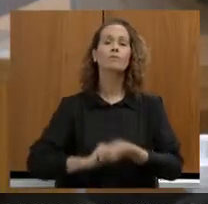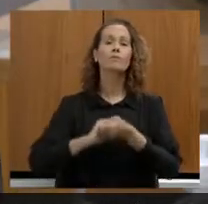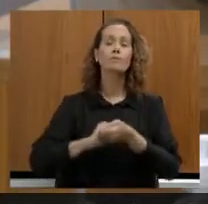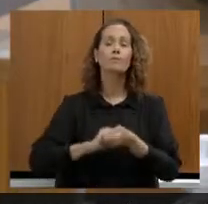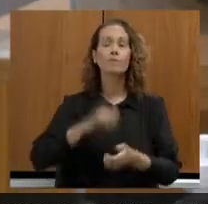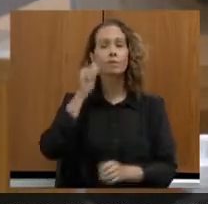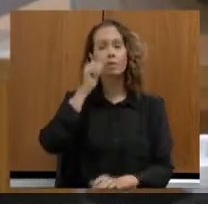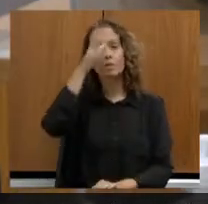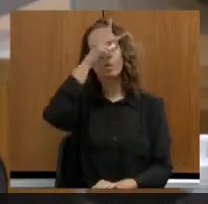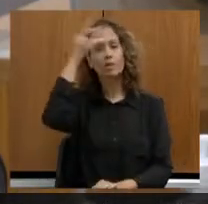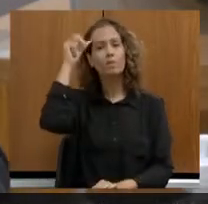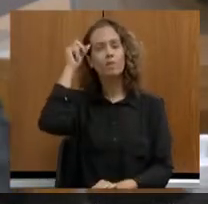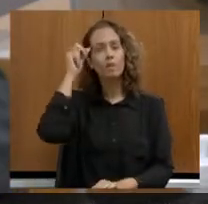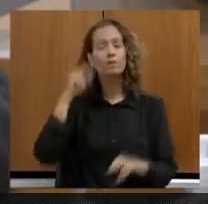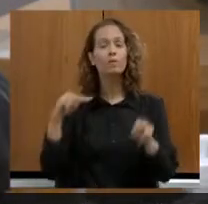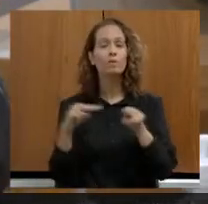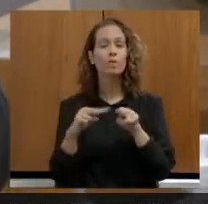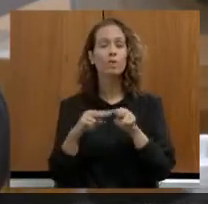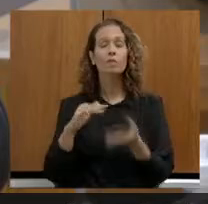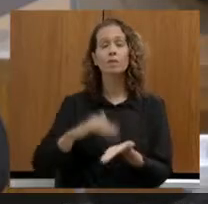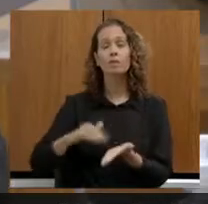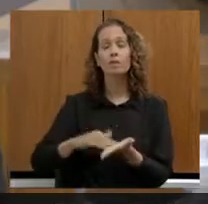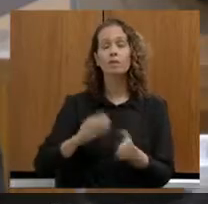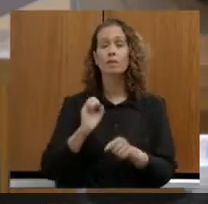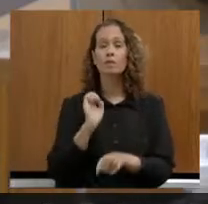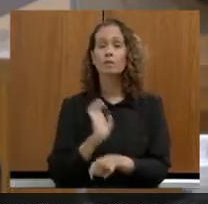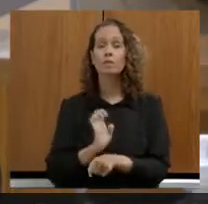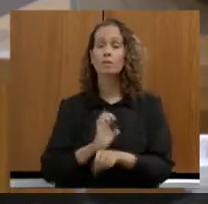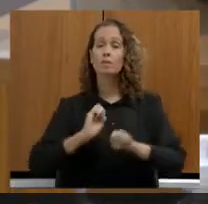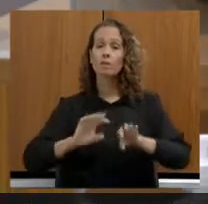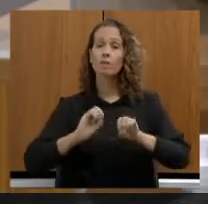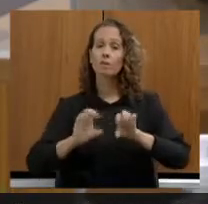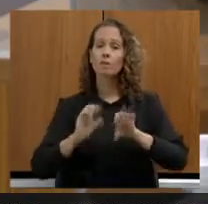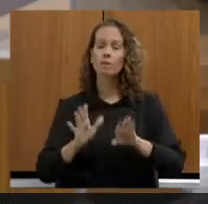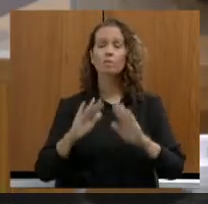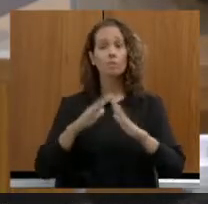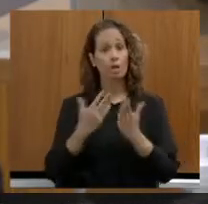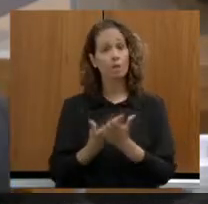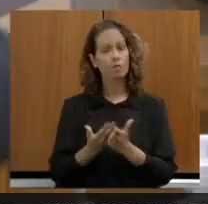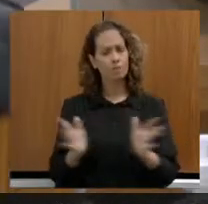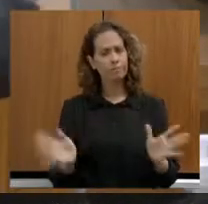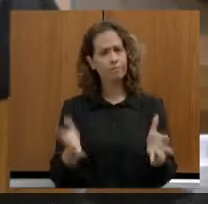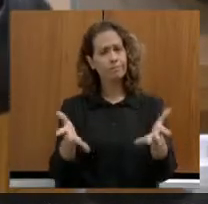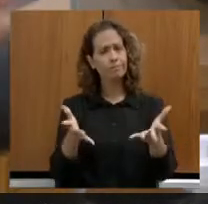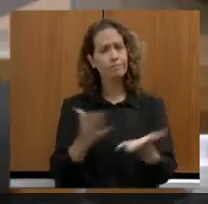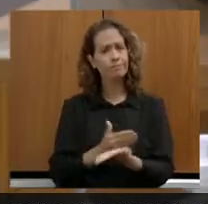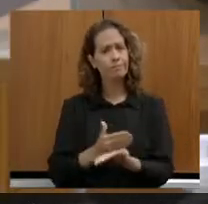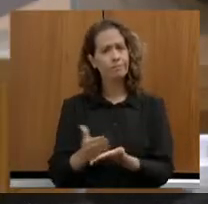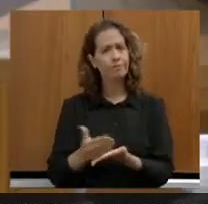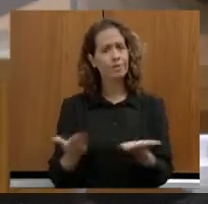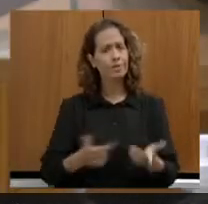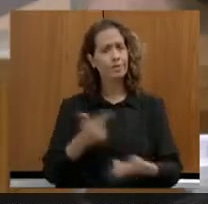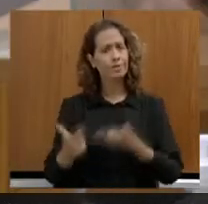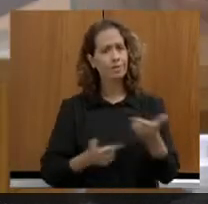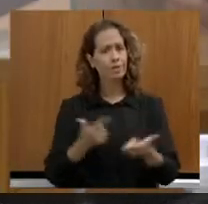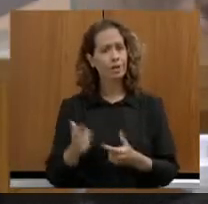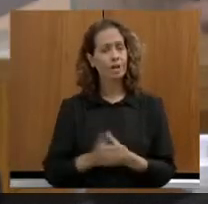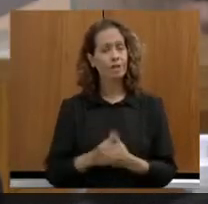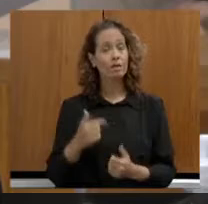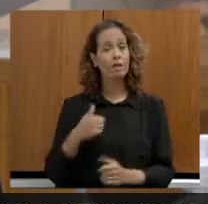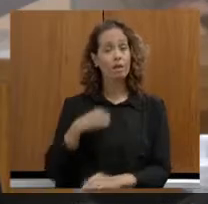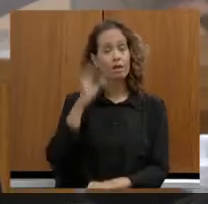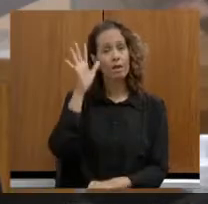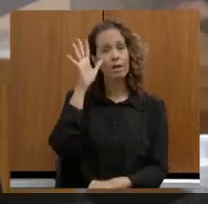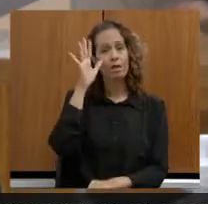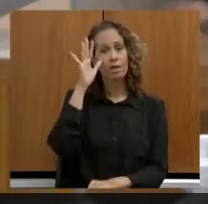prefeito de Uberaba a secretária de educação que colocou as escolas para funcionar eu ouvir a fala